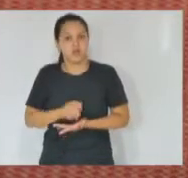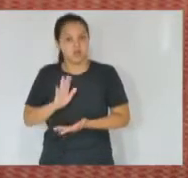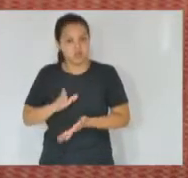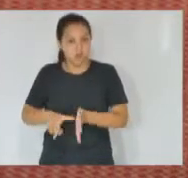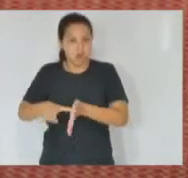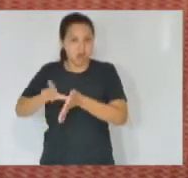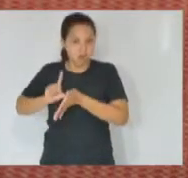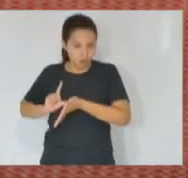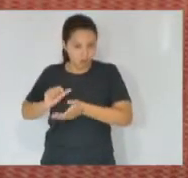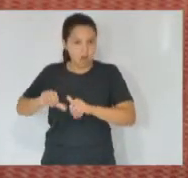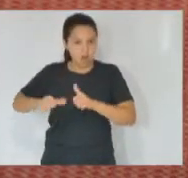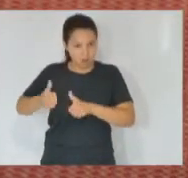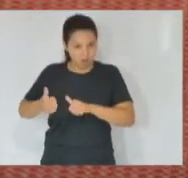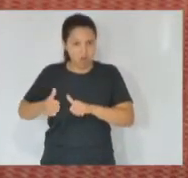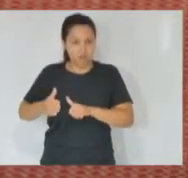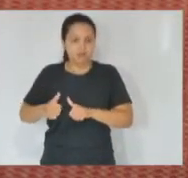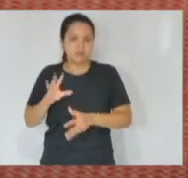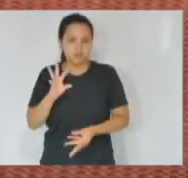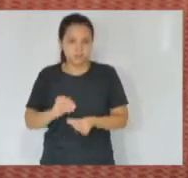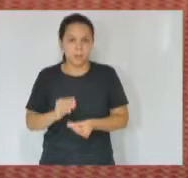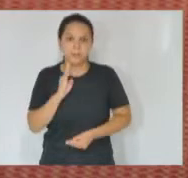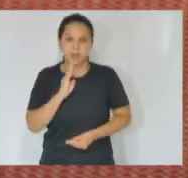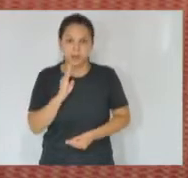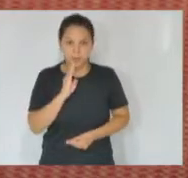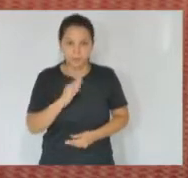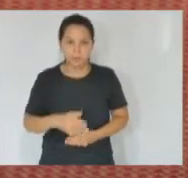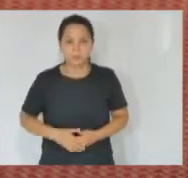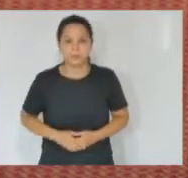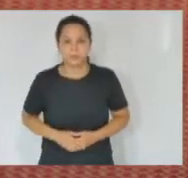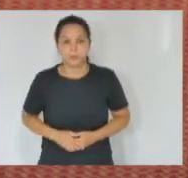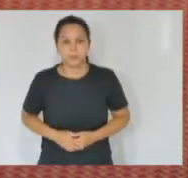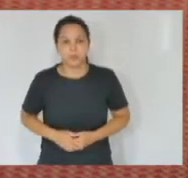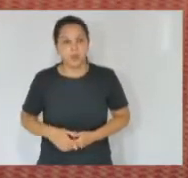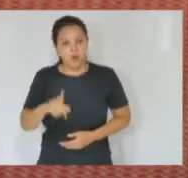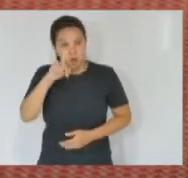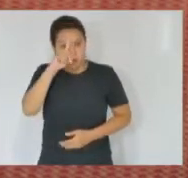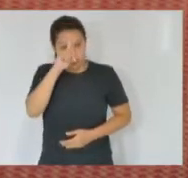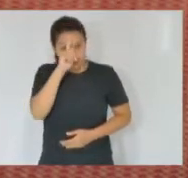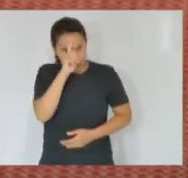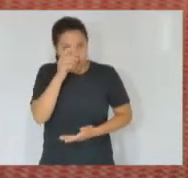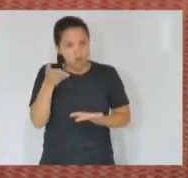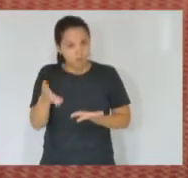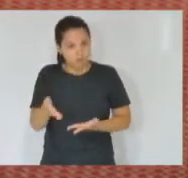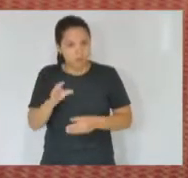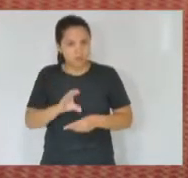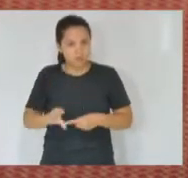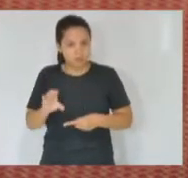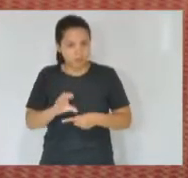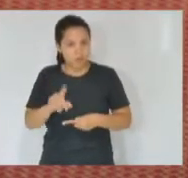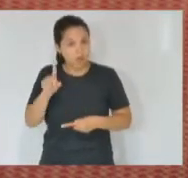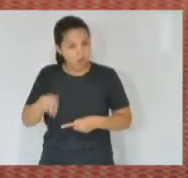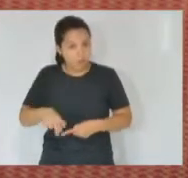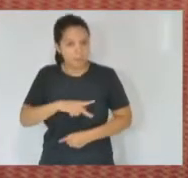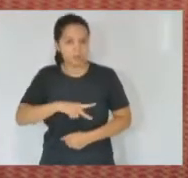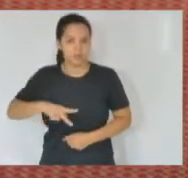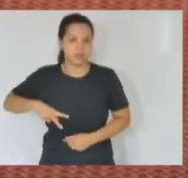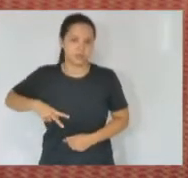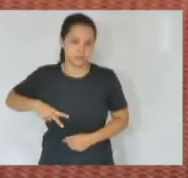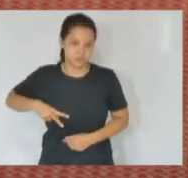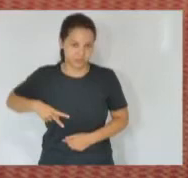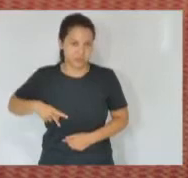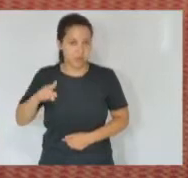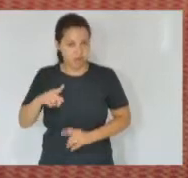deputado Berlanda, e lhe cumprimentar, de que o hospital de Curitibanos é um hospital público. É um